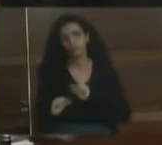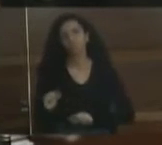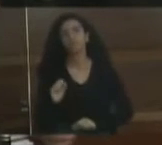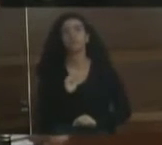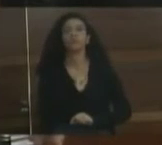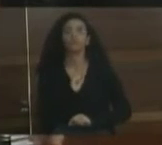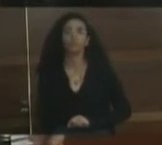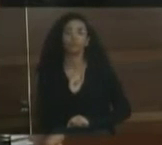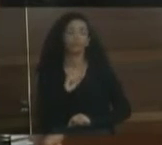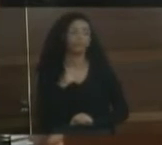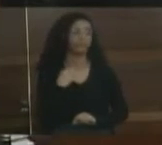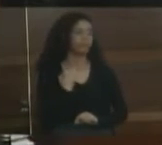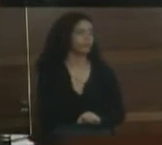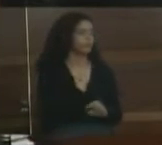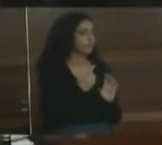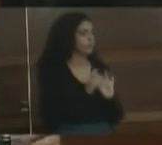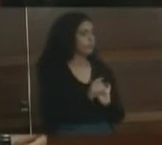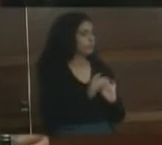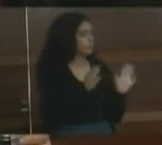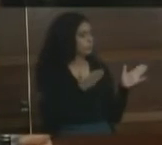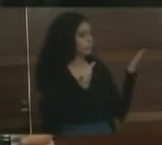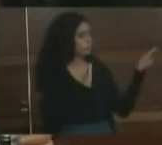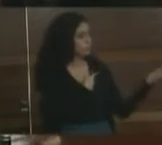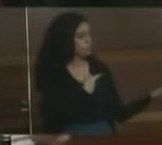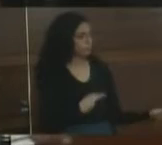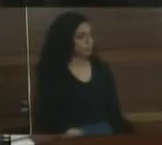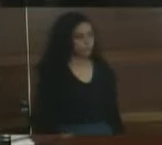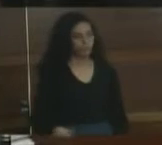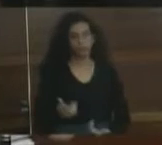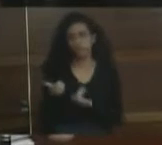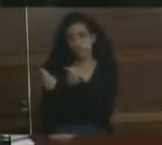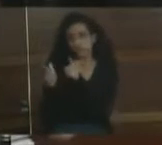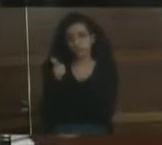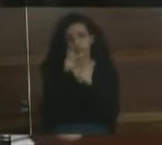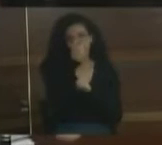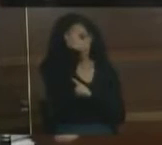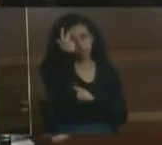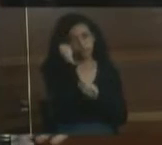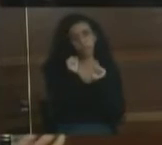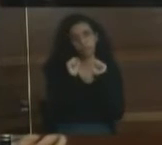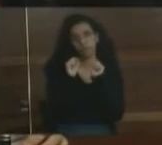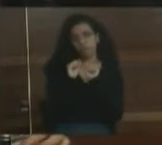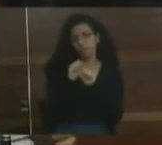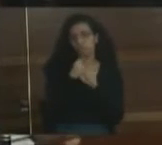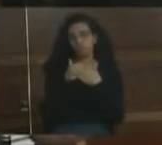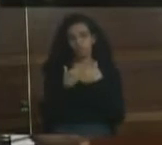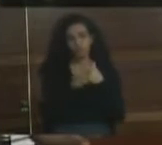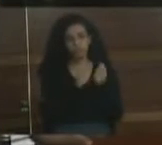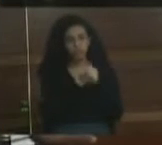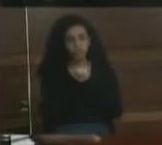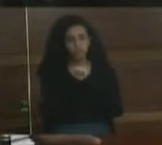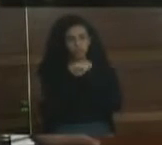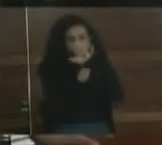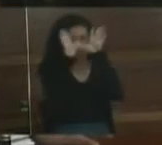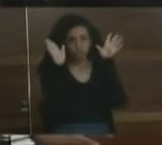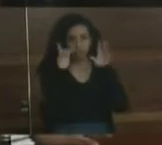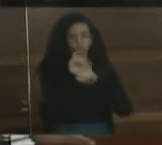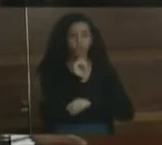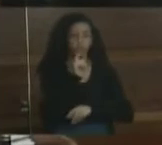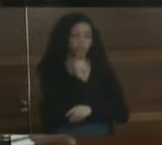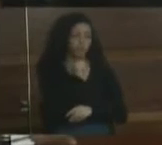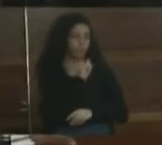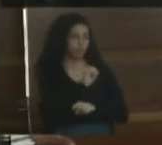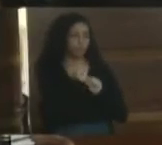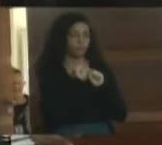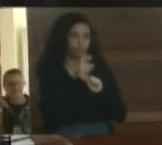o nosso número estaremos realmente à disposição de vossa senhoria e dos demais para poder o esmalte qualquer esclarecimento estiver